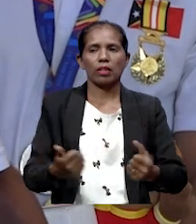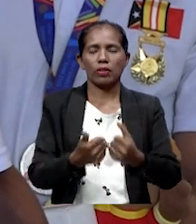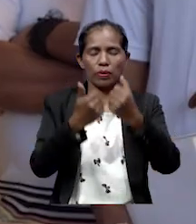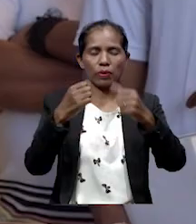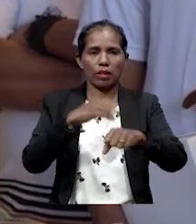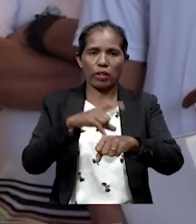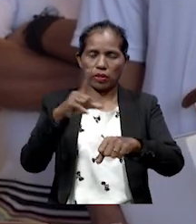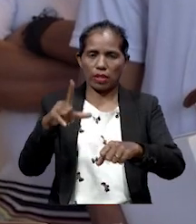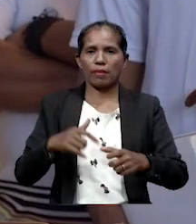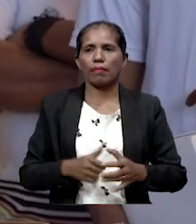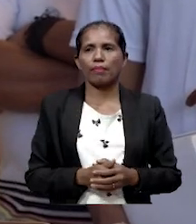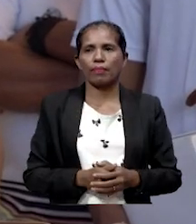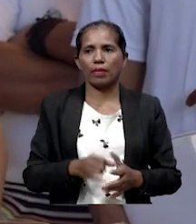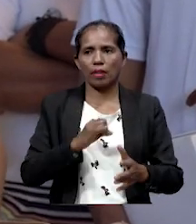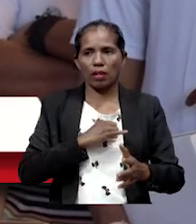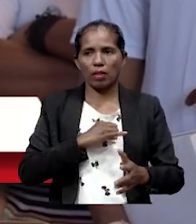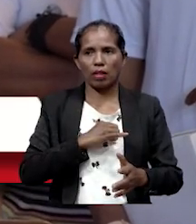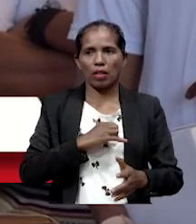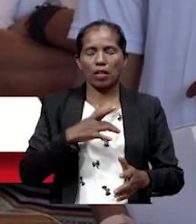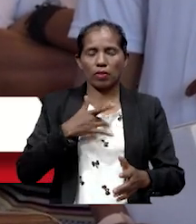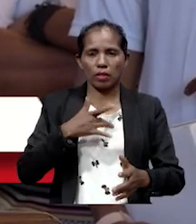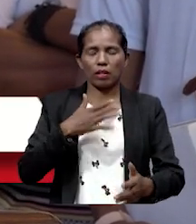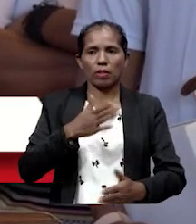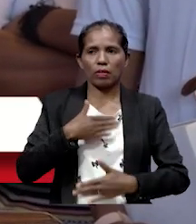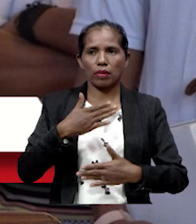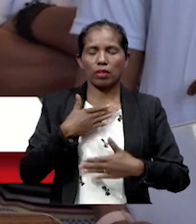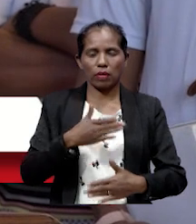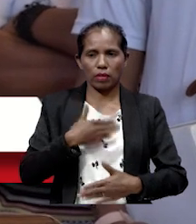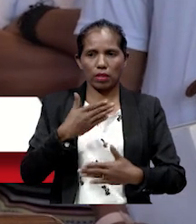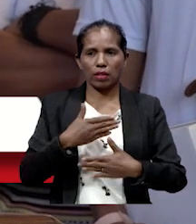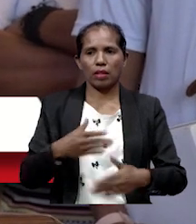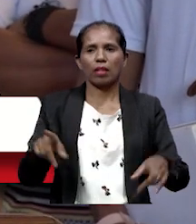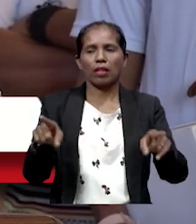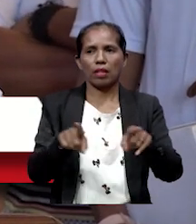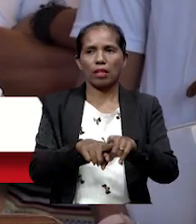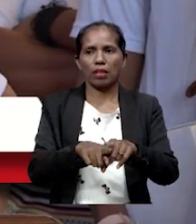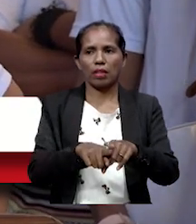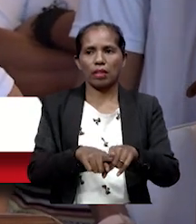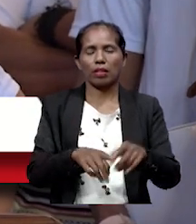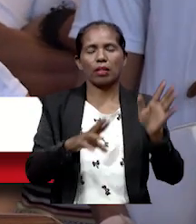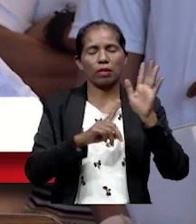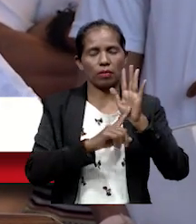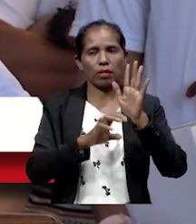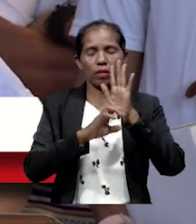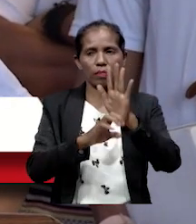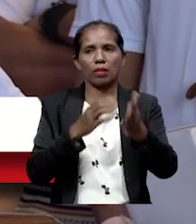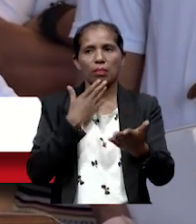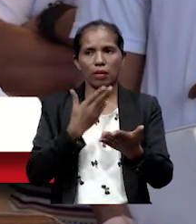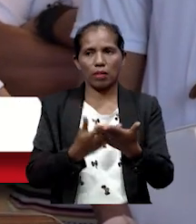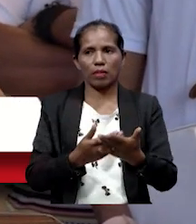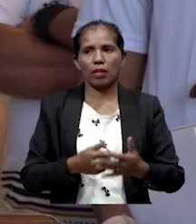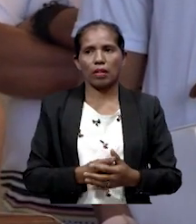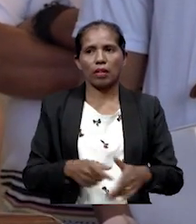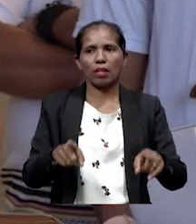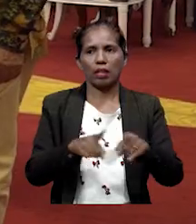internacional. Eu pessoalmente eu senti orgulho no idane sai nessa motivação ida maihau no